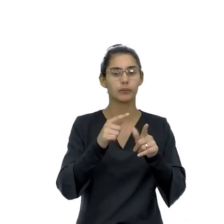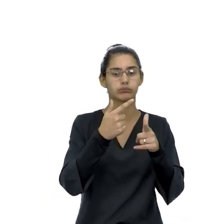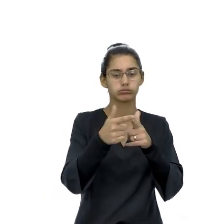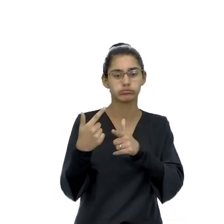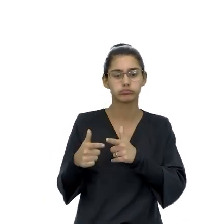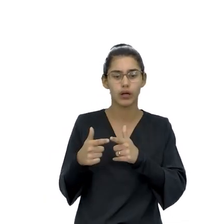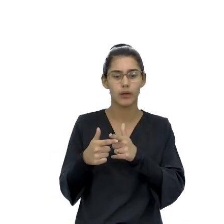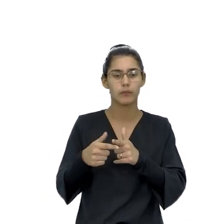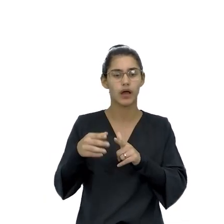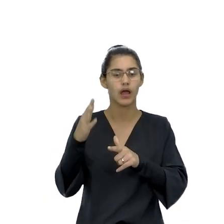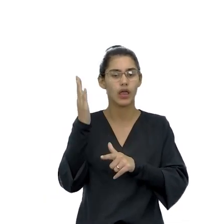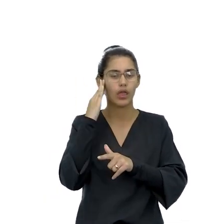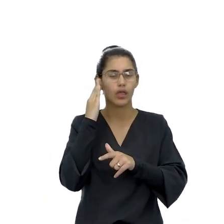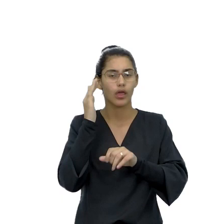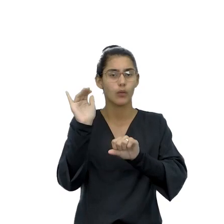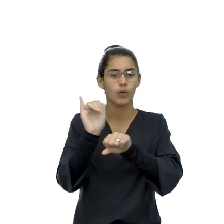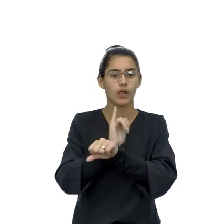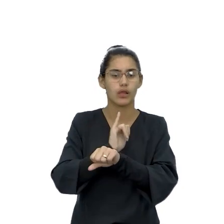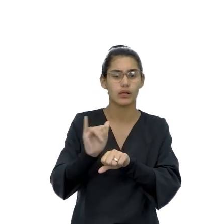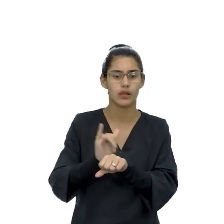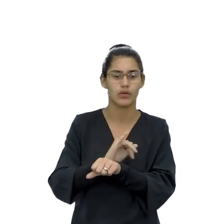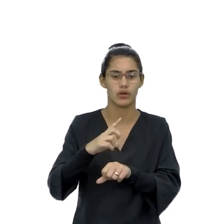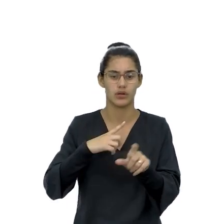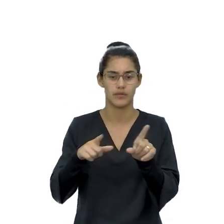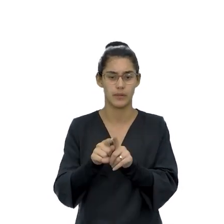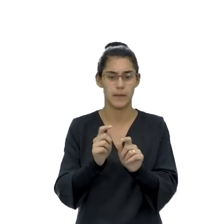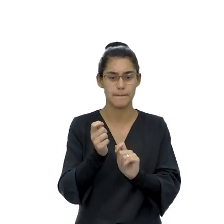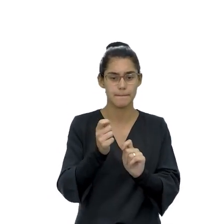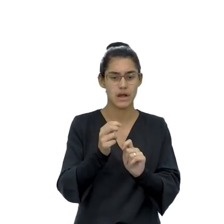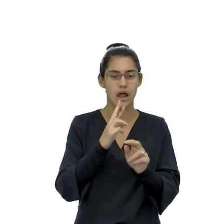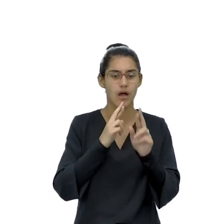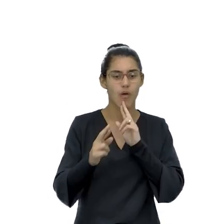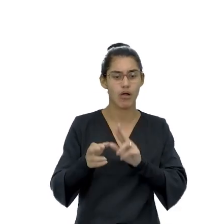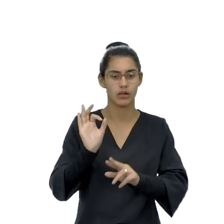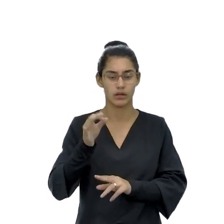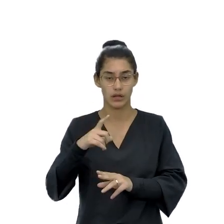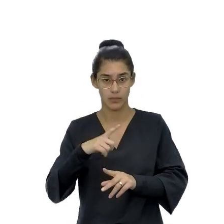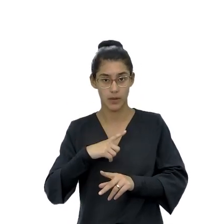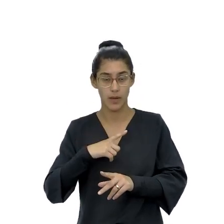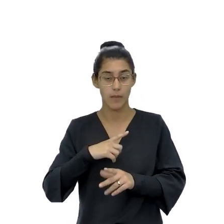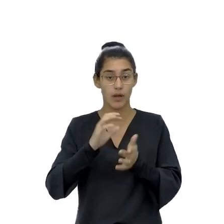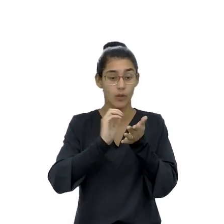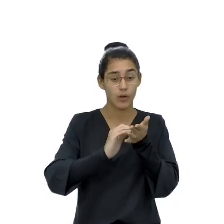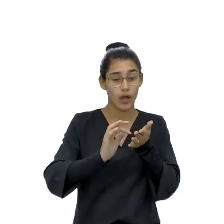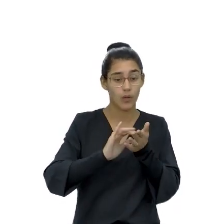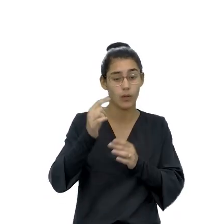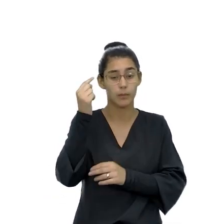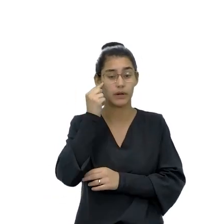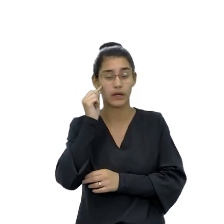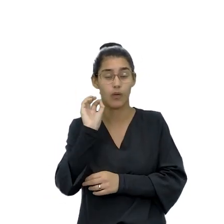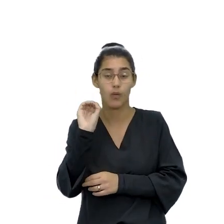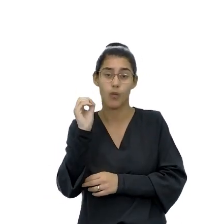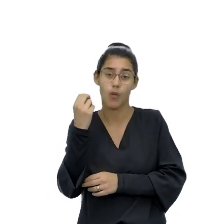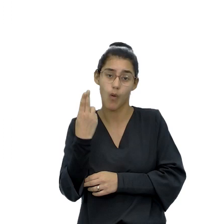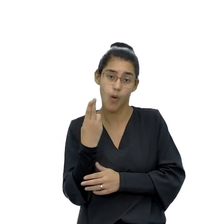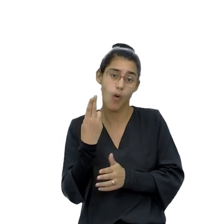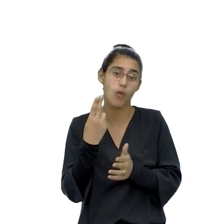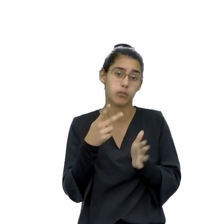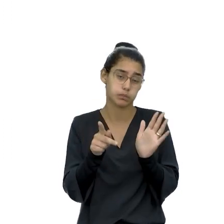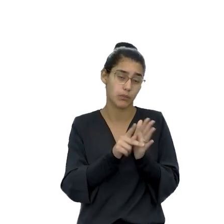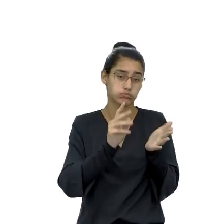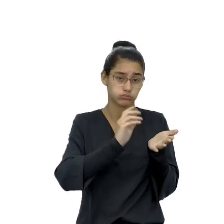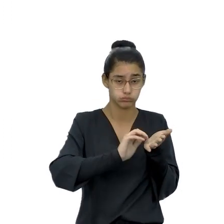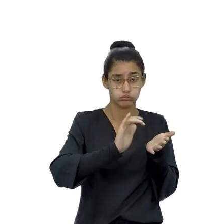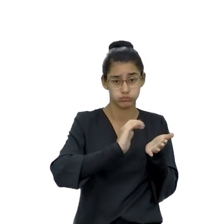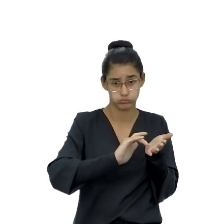problemas, dominando estratégias de verificação e controle de resultado pelo uso do cálculo mental ou da